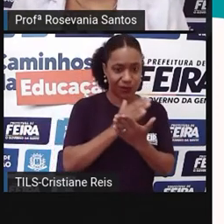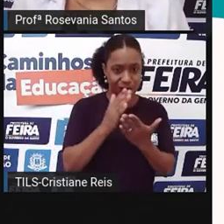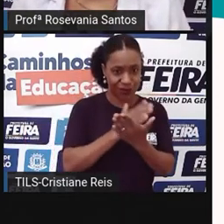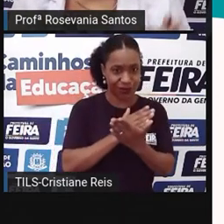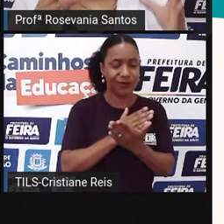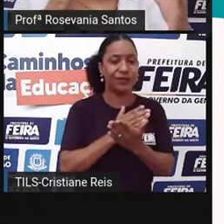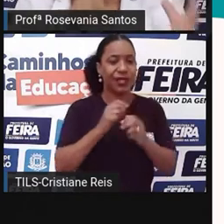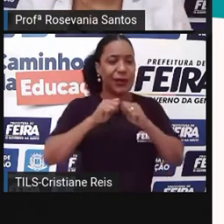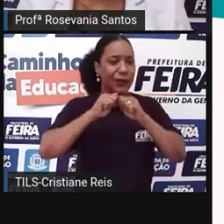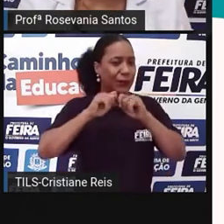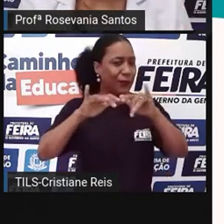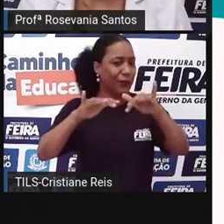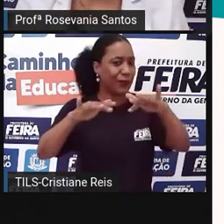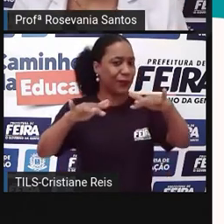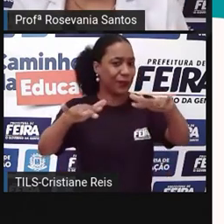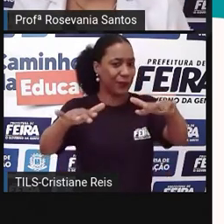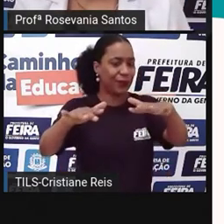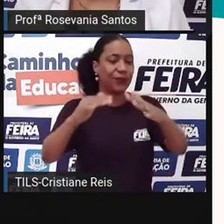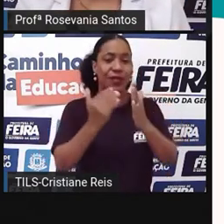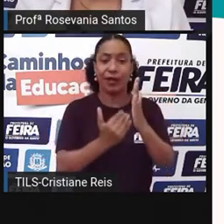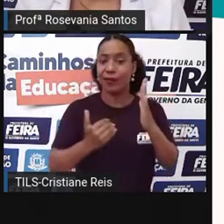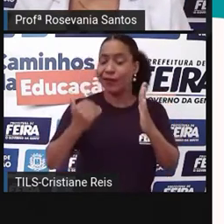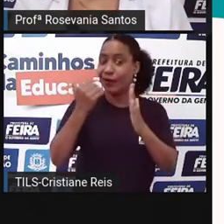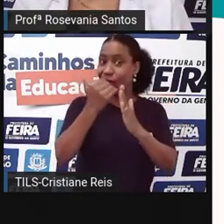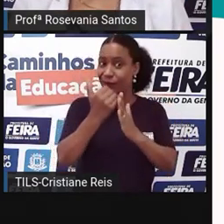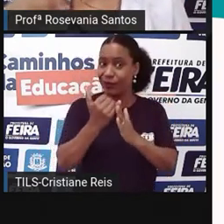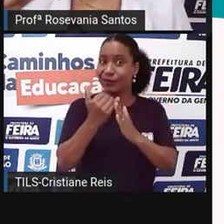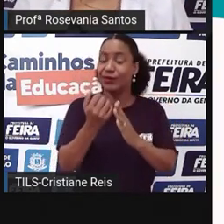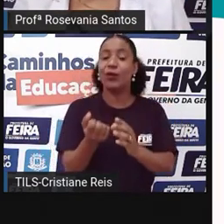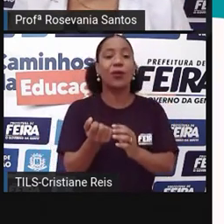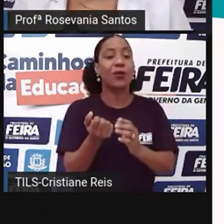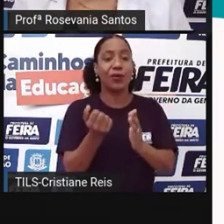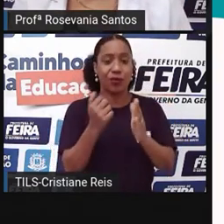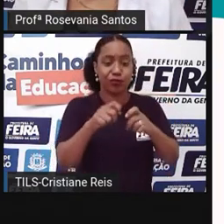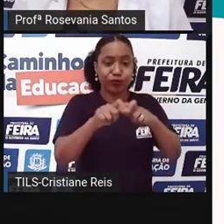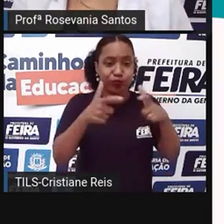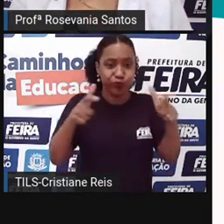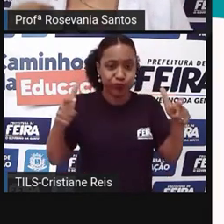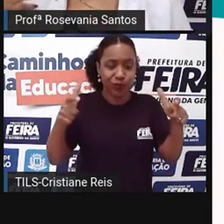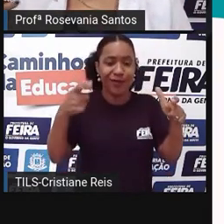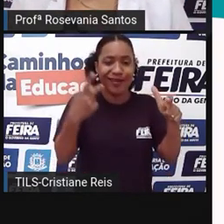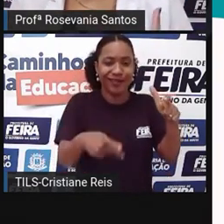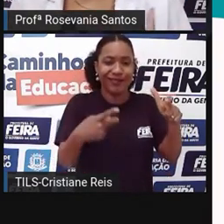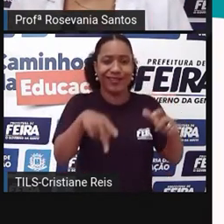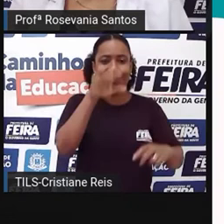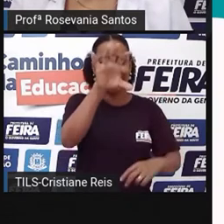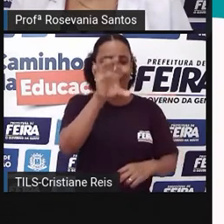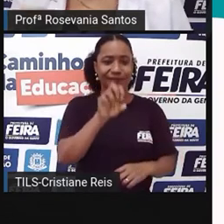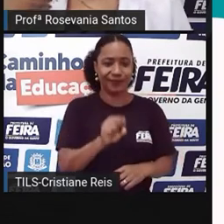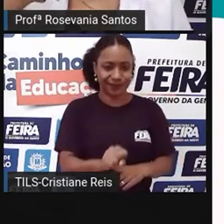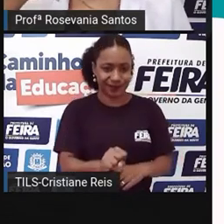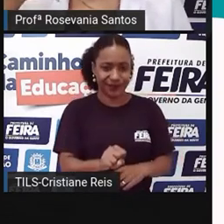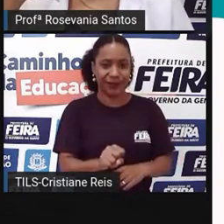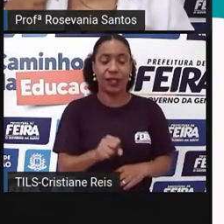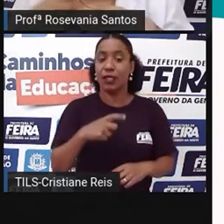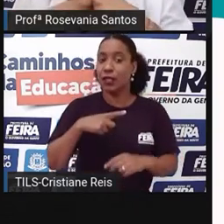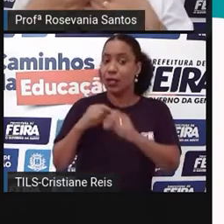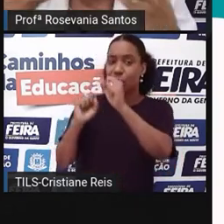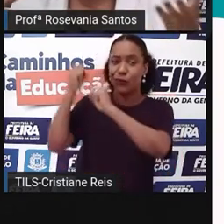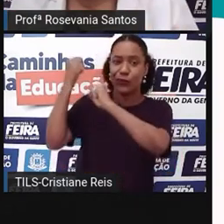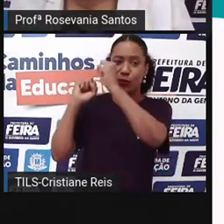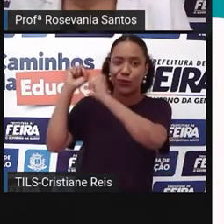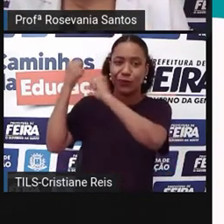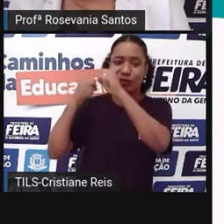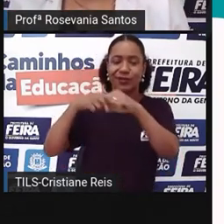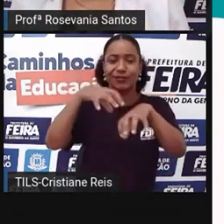pelo restante do país, mas a maior quantidade está nessa região. E aí o que que acontece? Esse parque industrial, ele